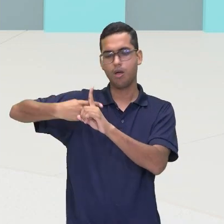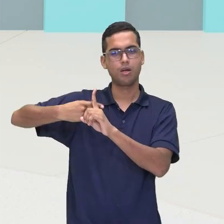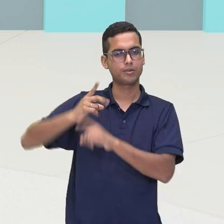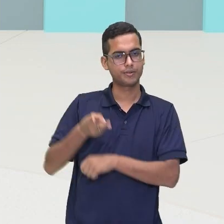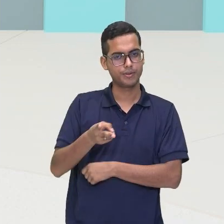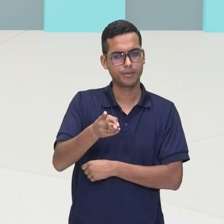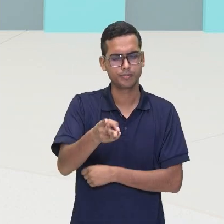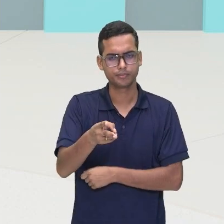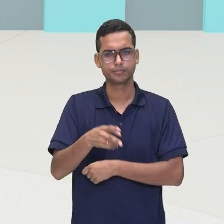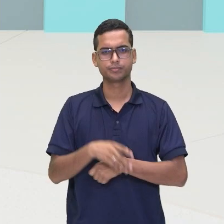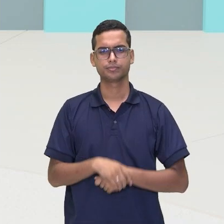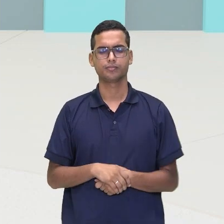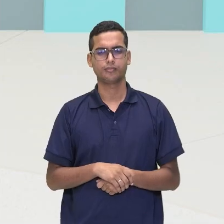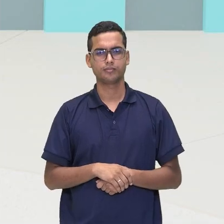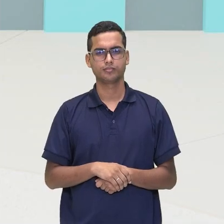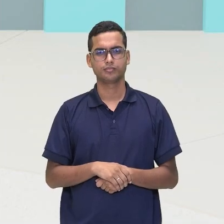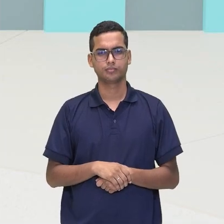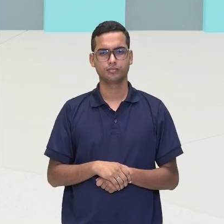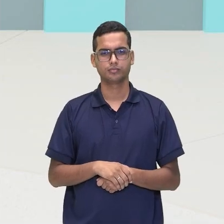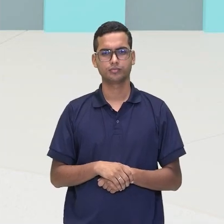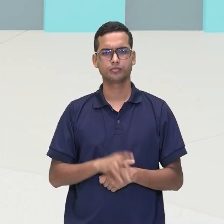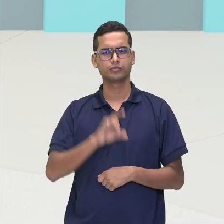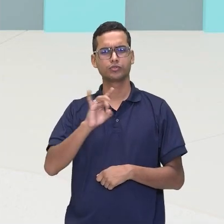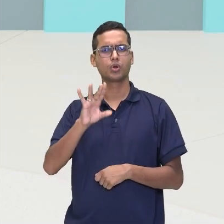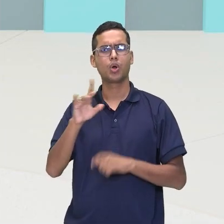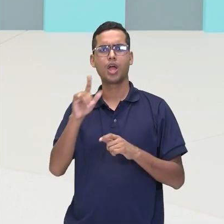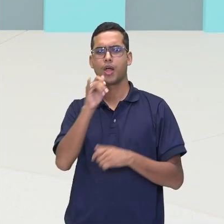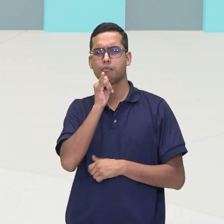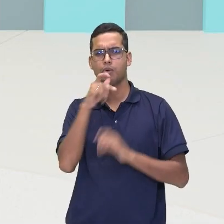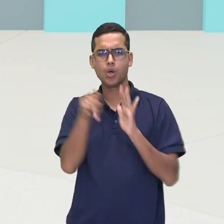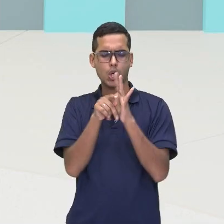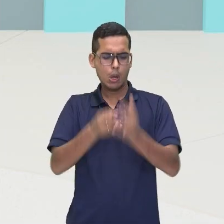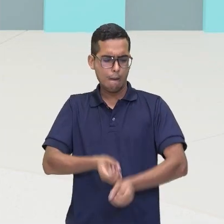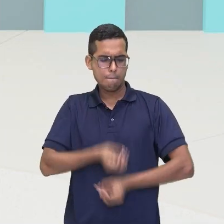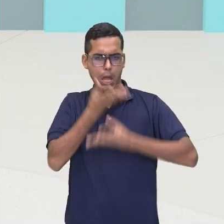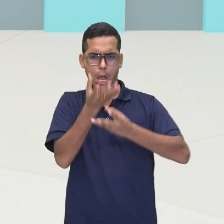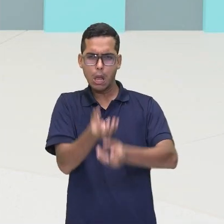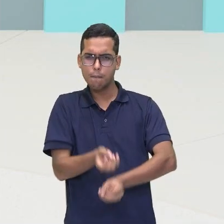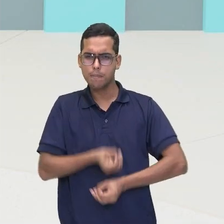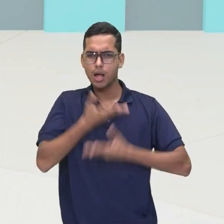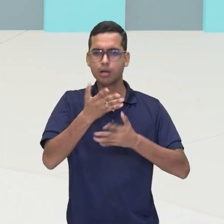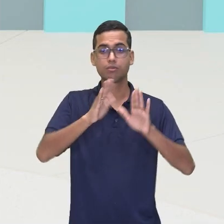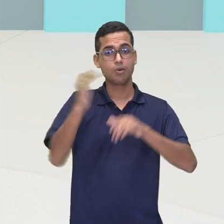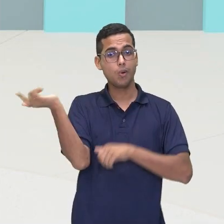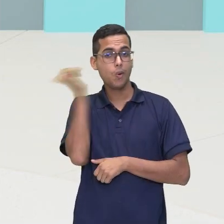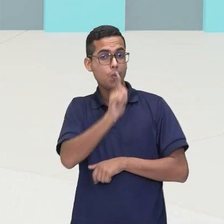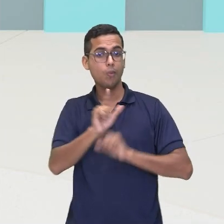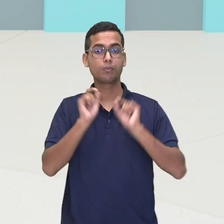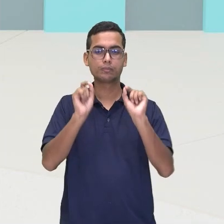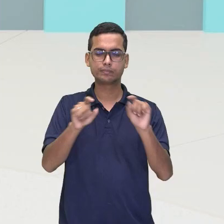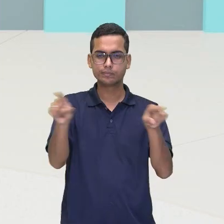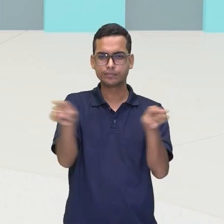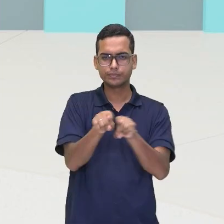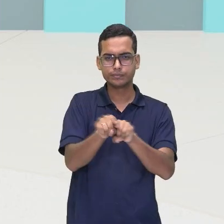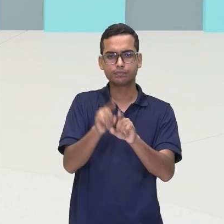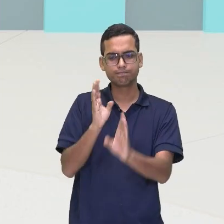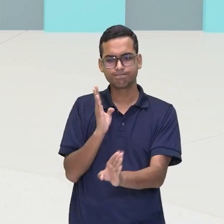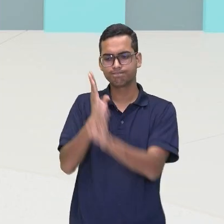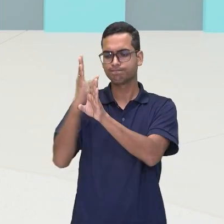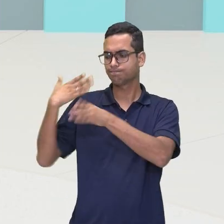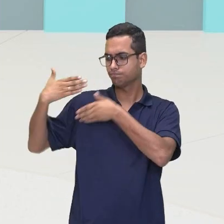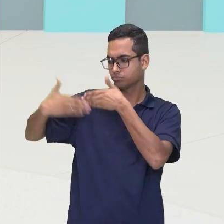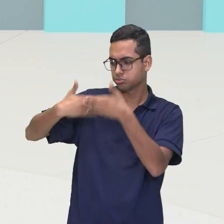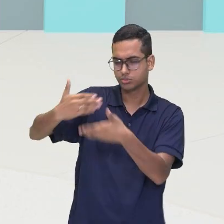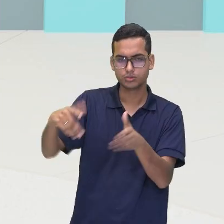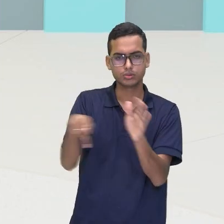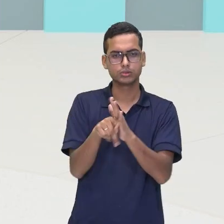só aquilo que eu posso estar manifestando, expressando, mas aquilo que talvez ainda nem foi descoberto dentro de